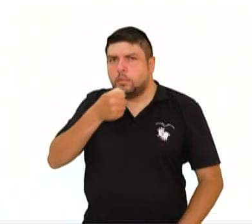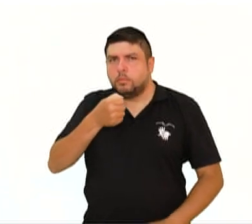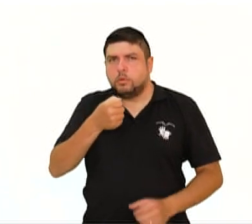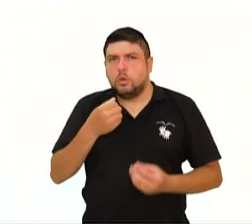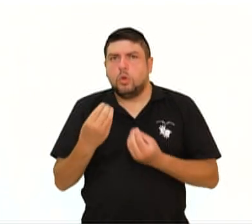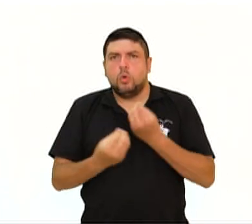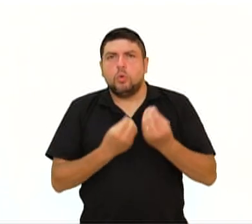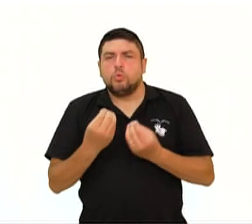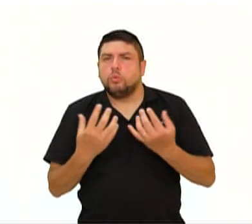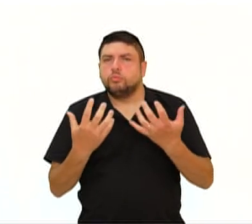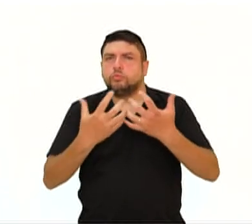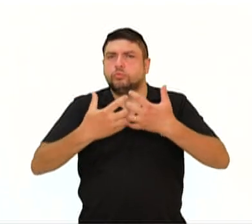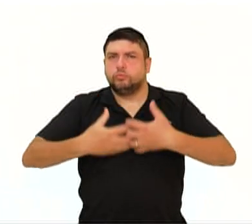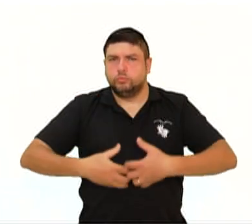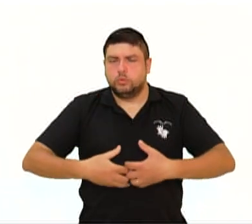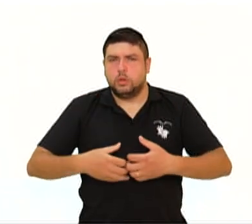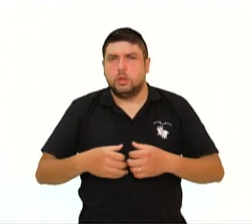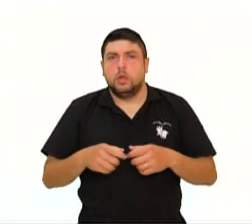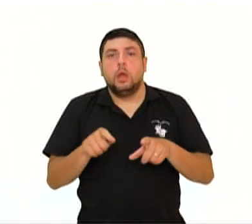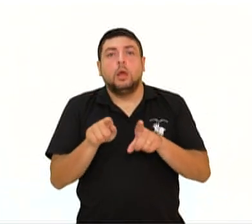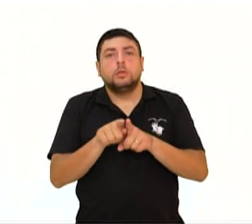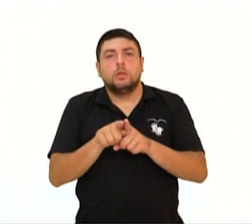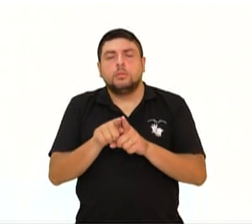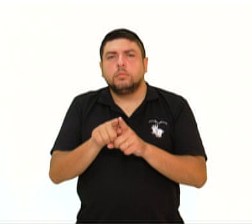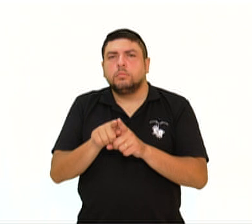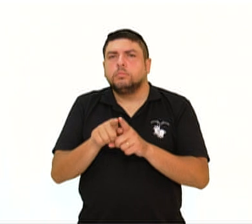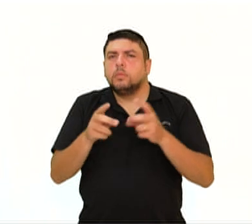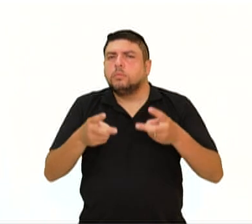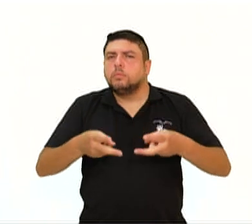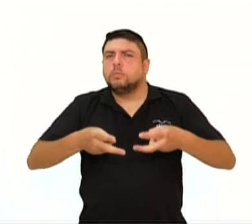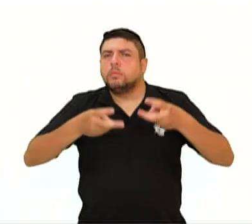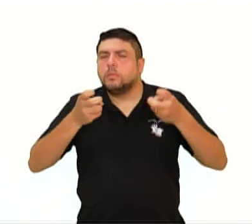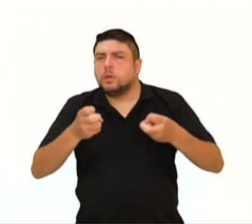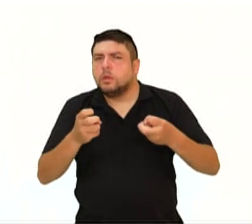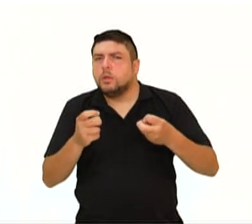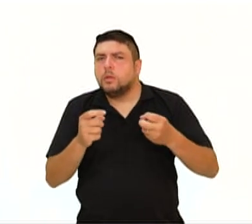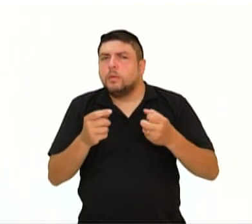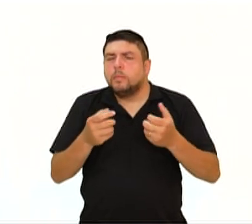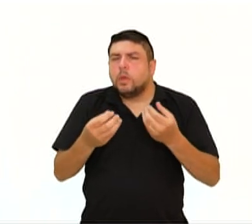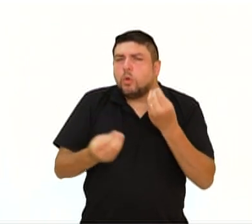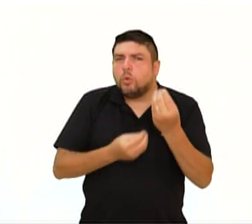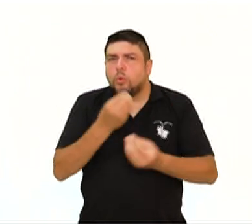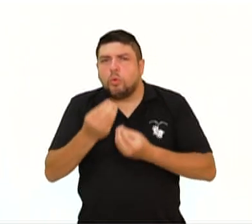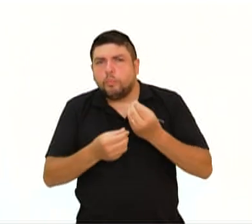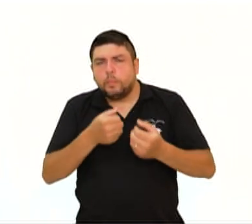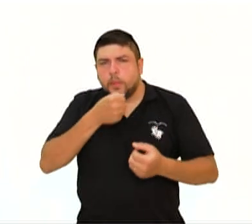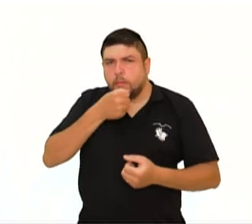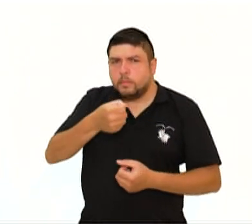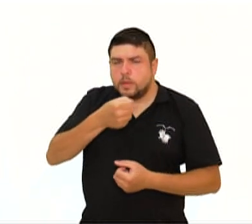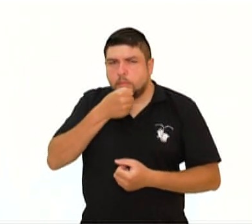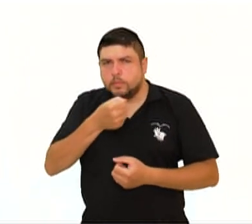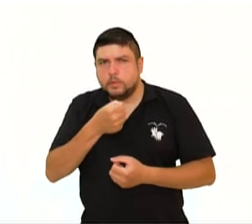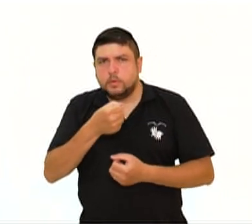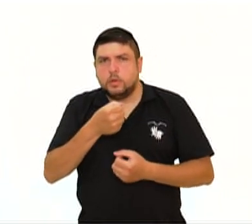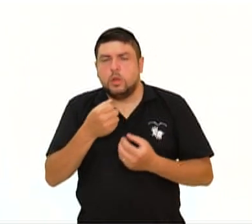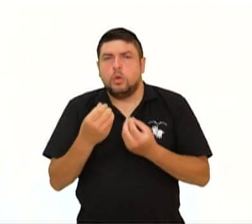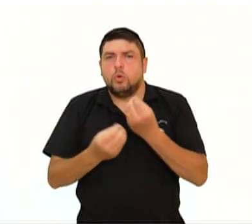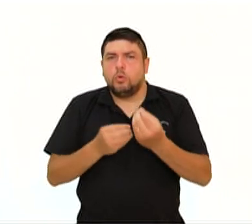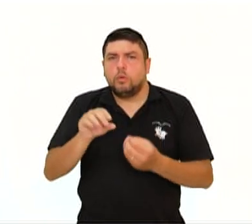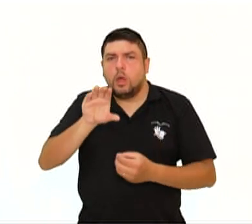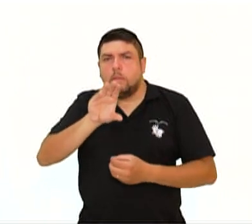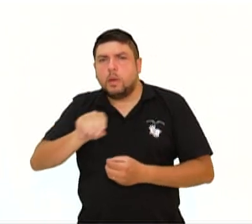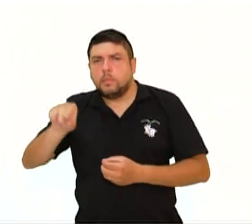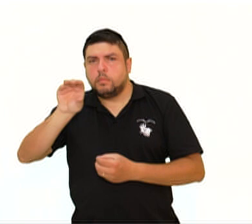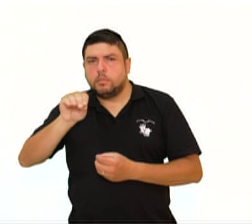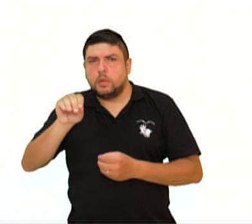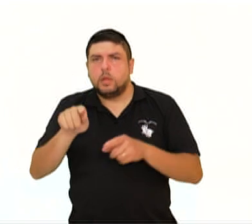funcionamento, identificar particularidades das entrevistas, realizada nas modalidades oral